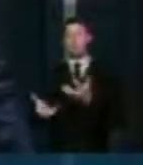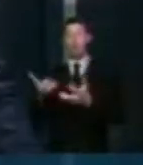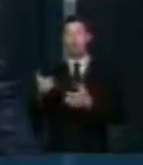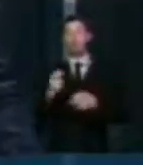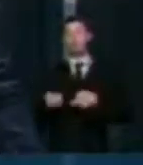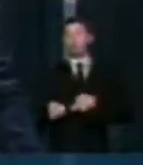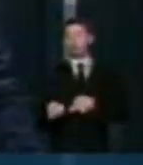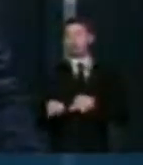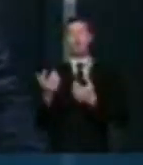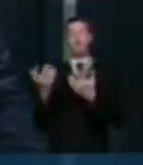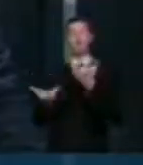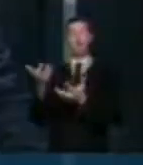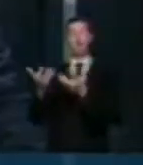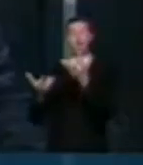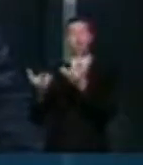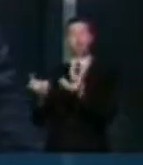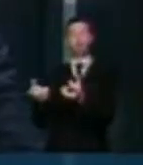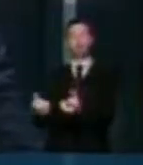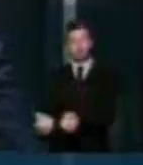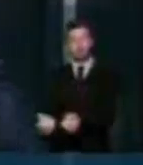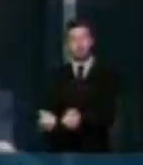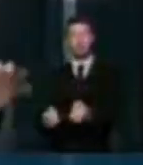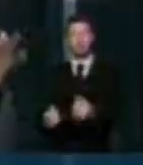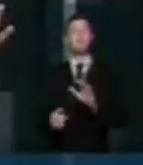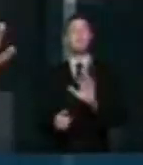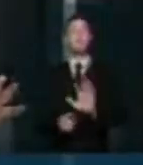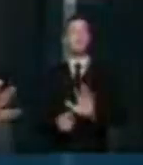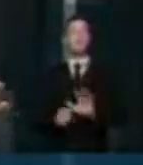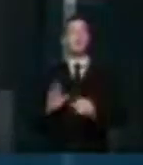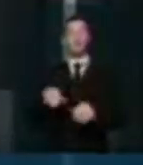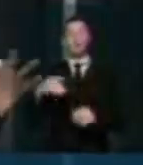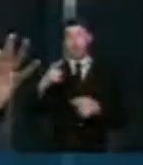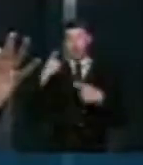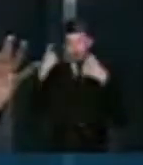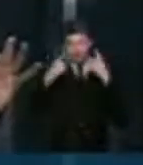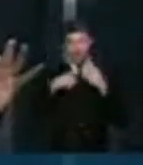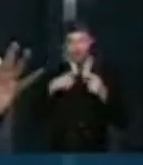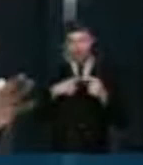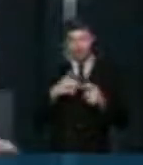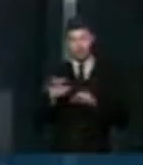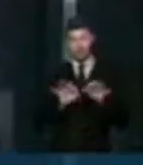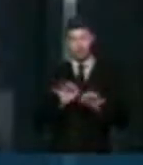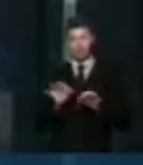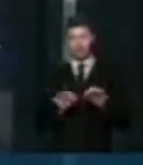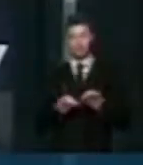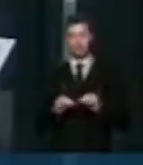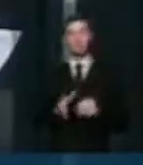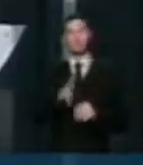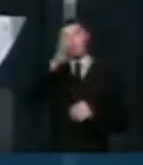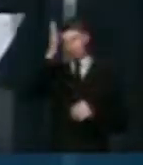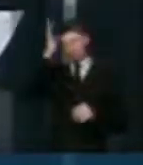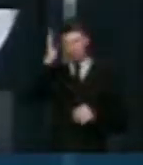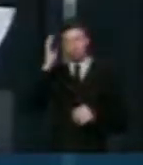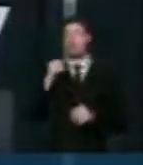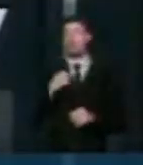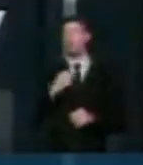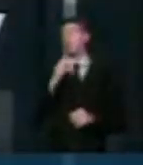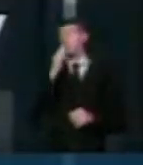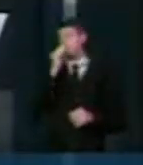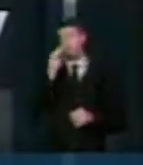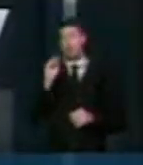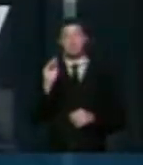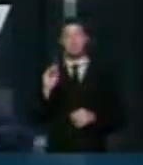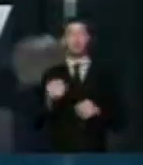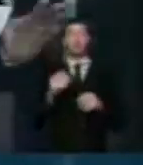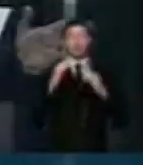fogo se inicie ou se propague. Mas quando a preocupação é devidamente adotada, fruto de planejamento, o bombeiro passa longe das nossas